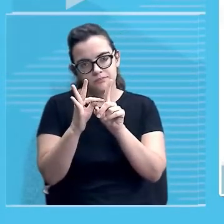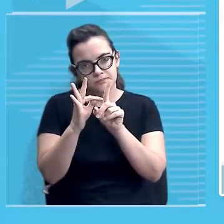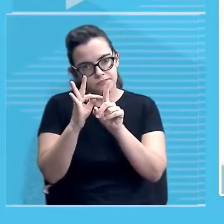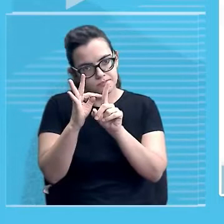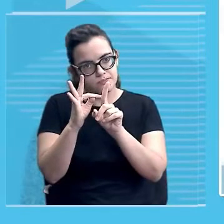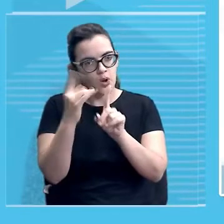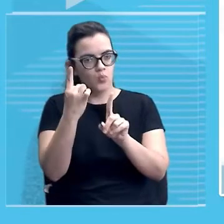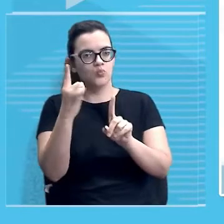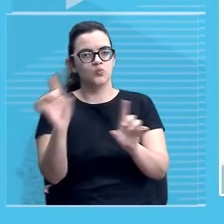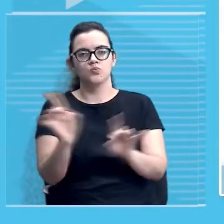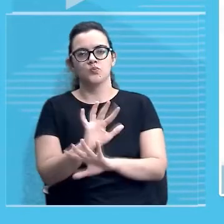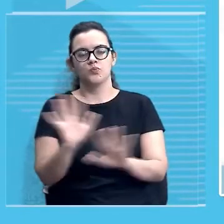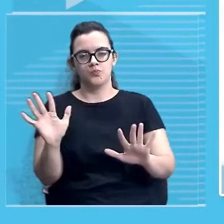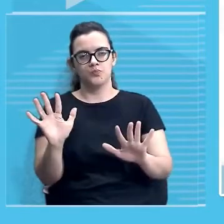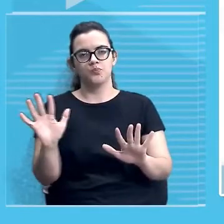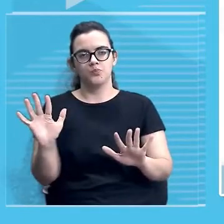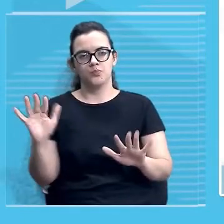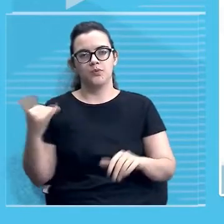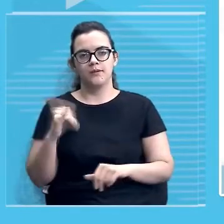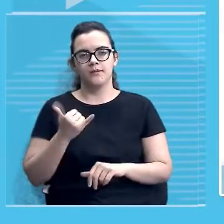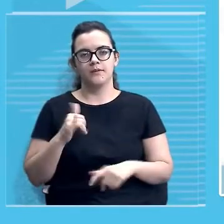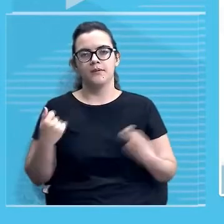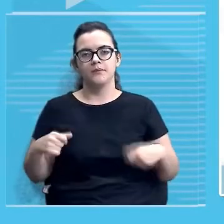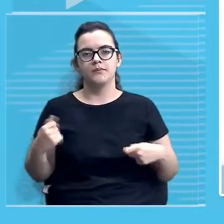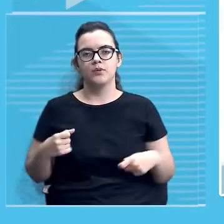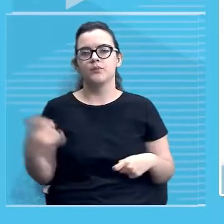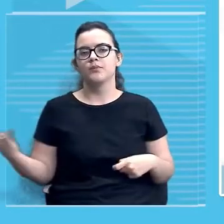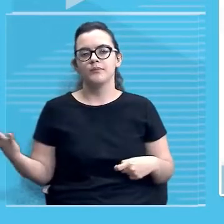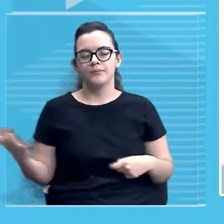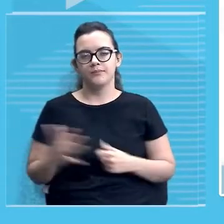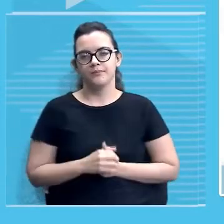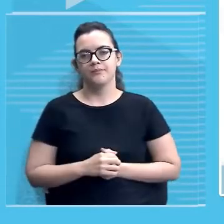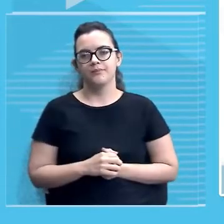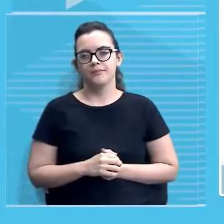quando eu falo o corpo por completo.